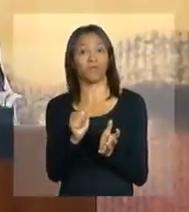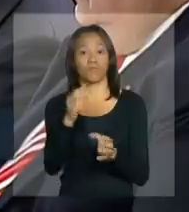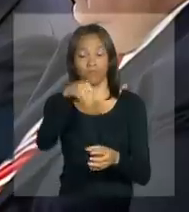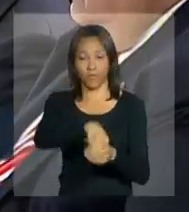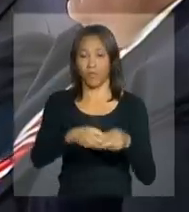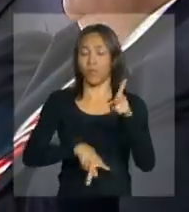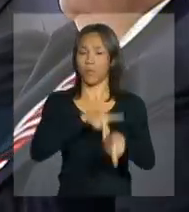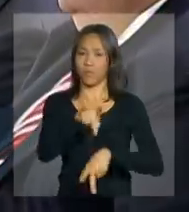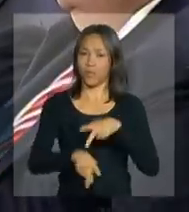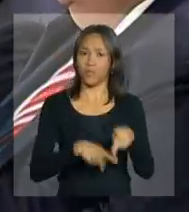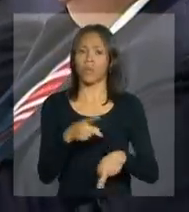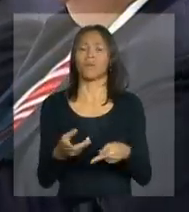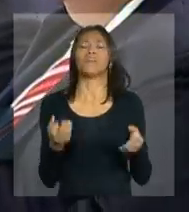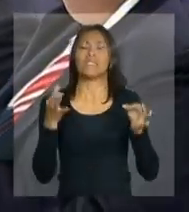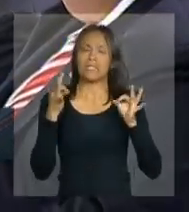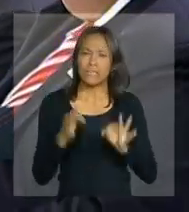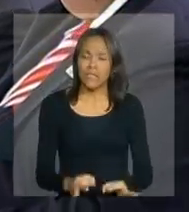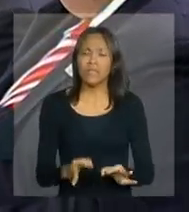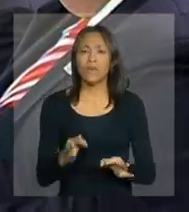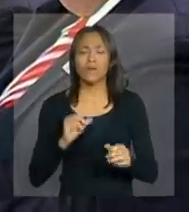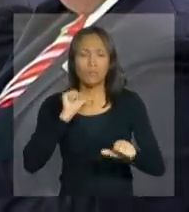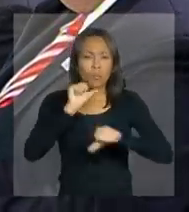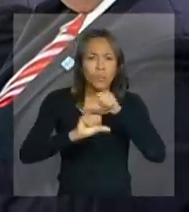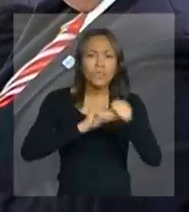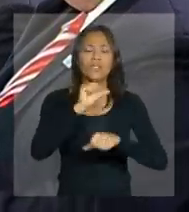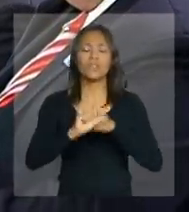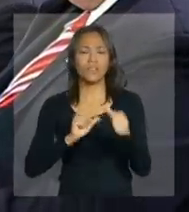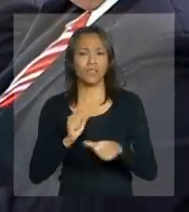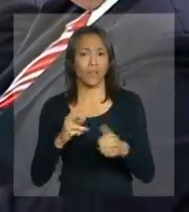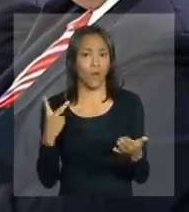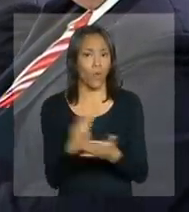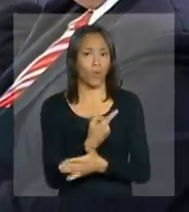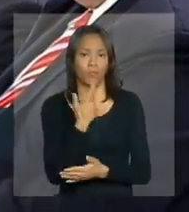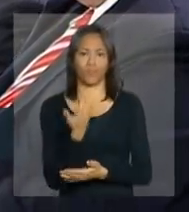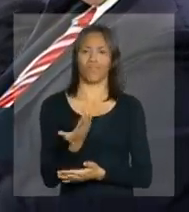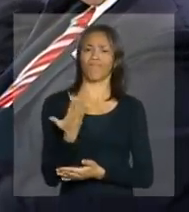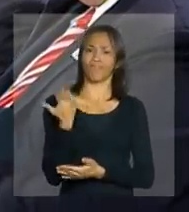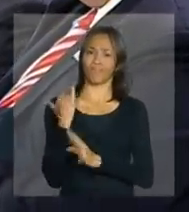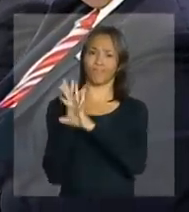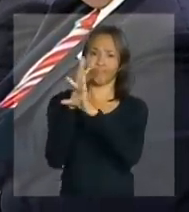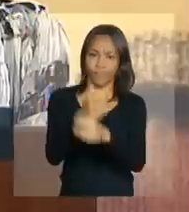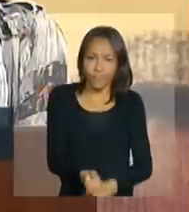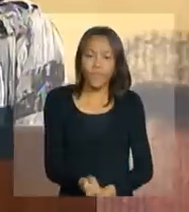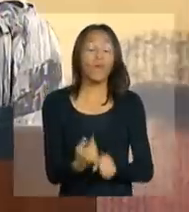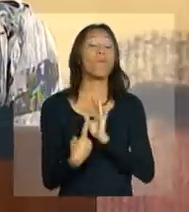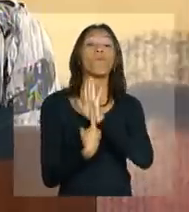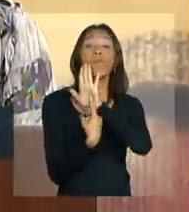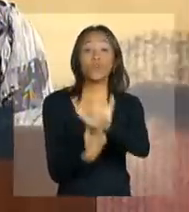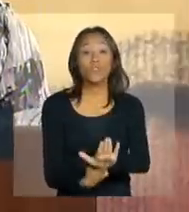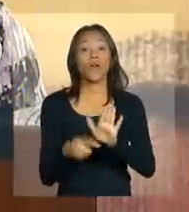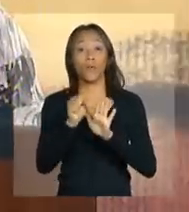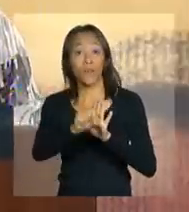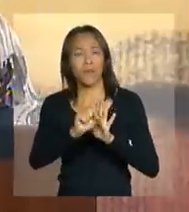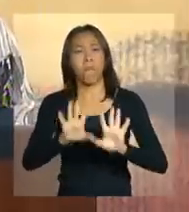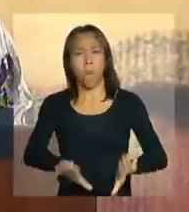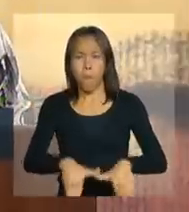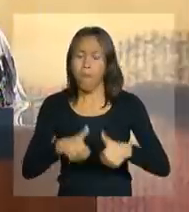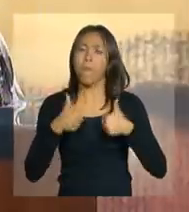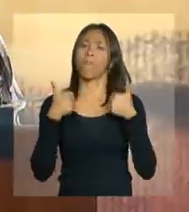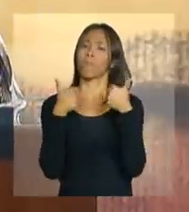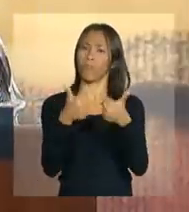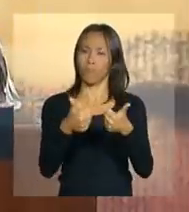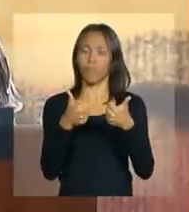fato as mudanças verificadas nos últimos anos proporcionaram uma melhora sem